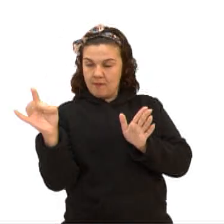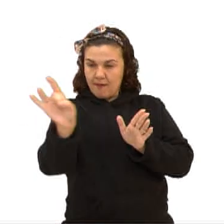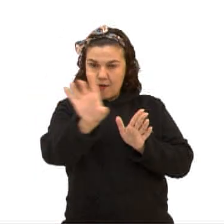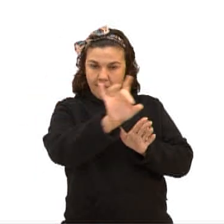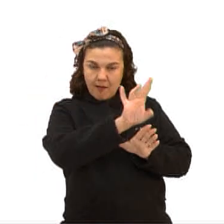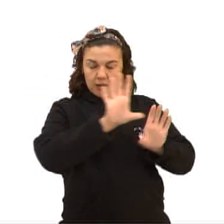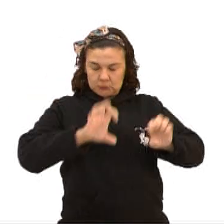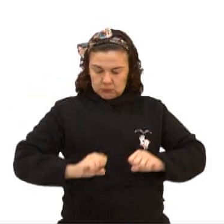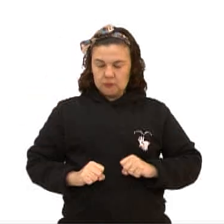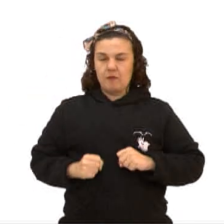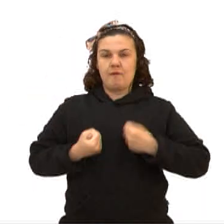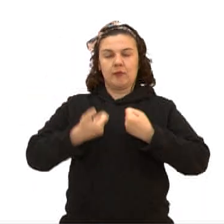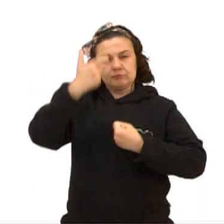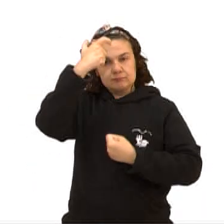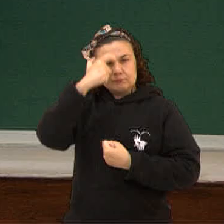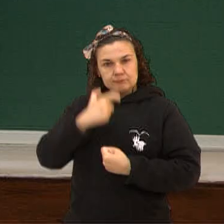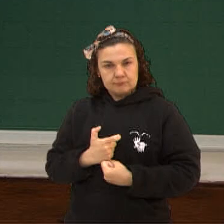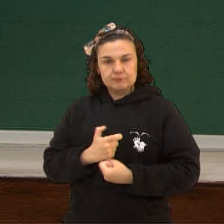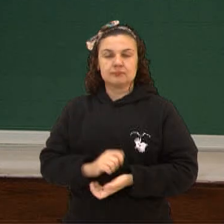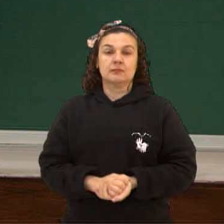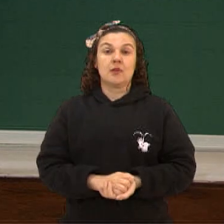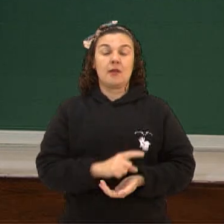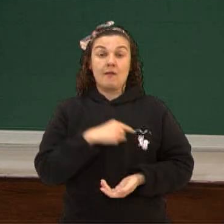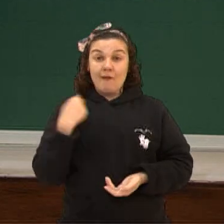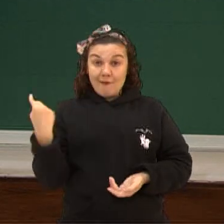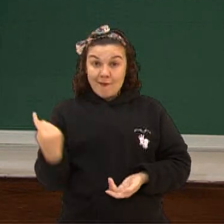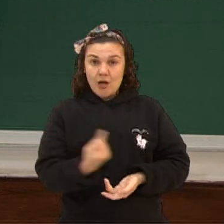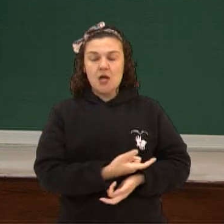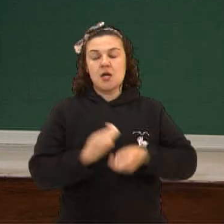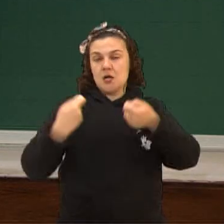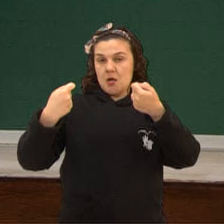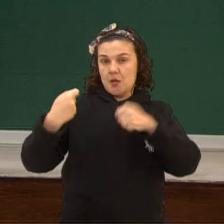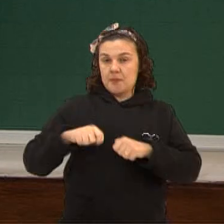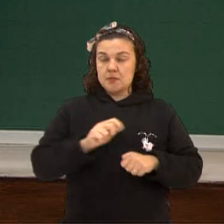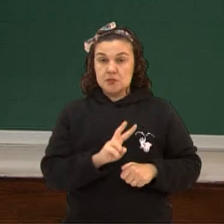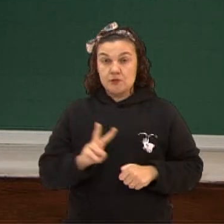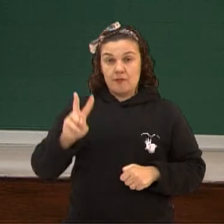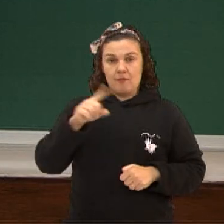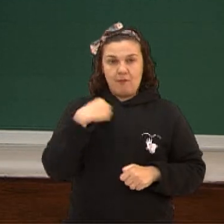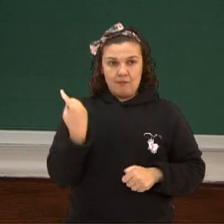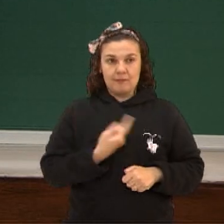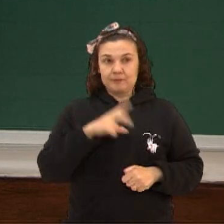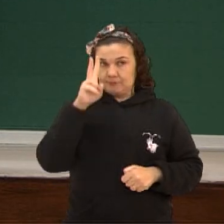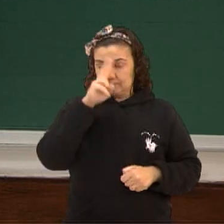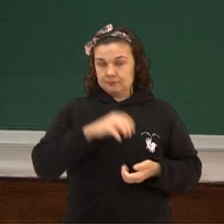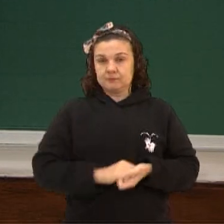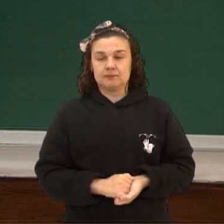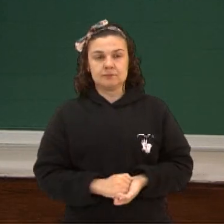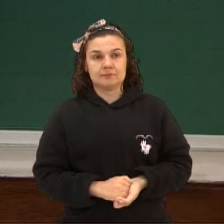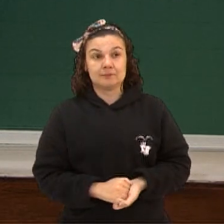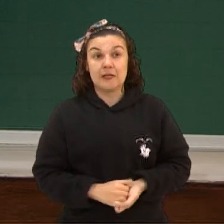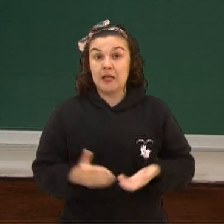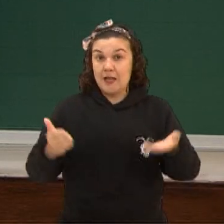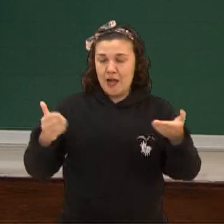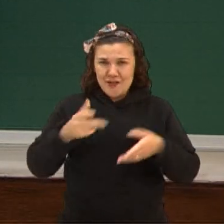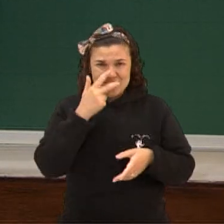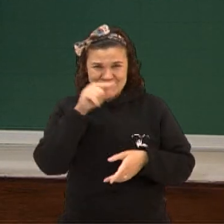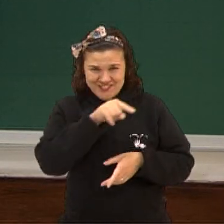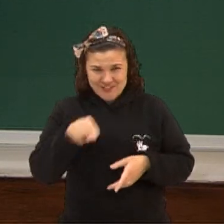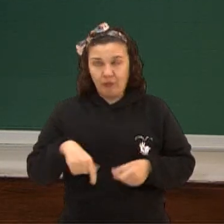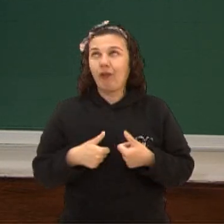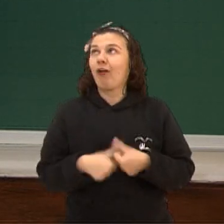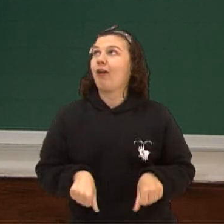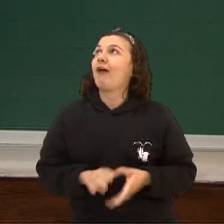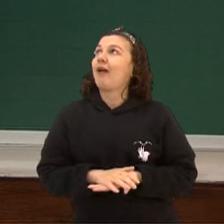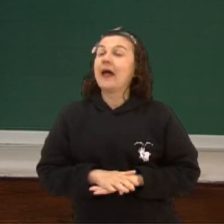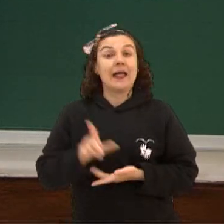nos torna cidadão. Nós temos que valorizar a nossa história. E aqui acharam que ia ficar de moleza? Não, nós